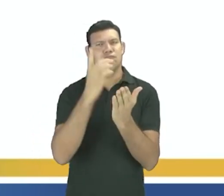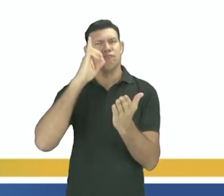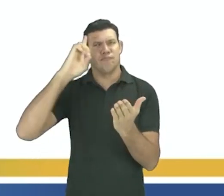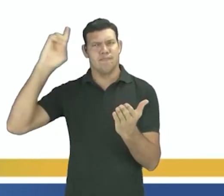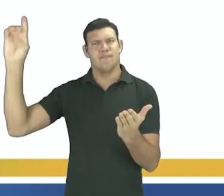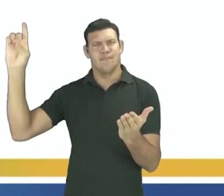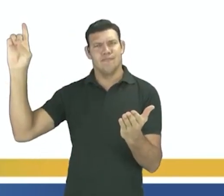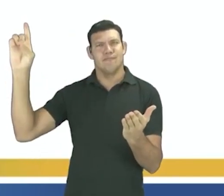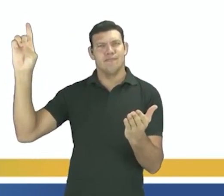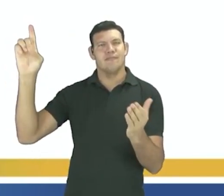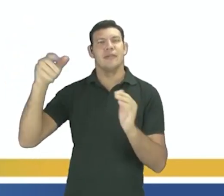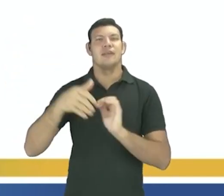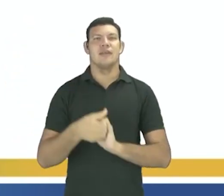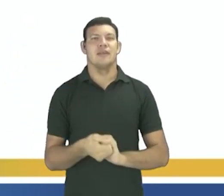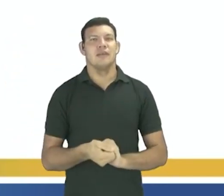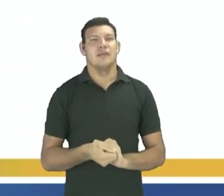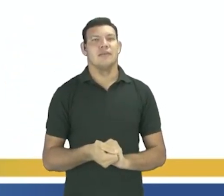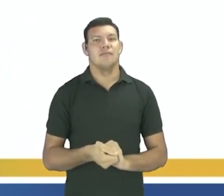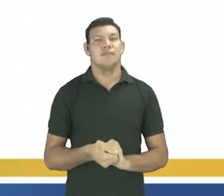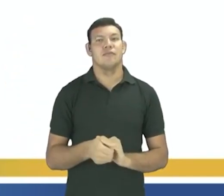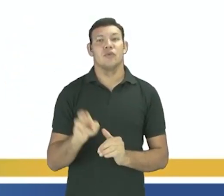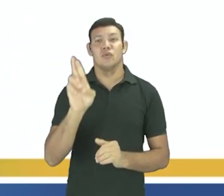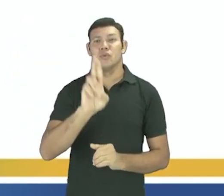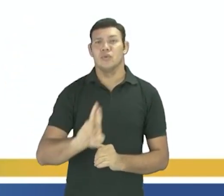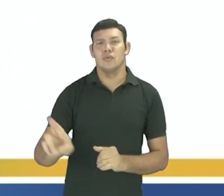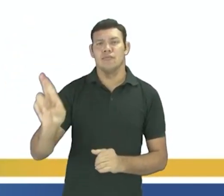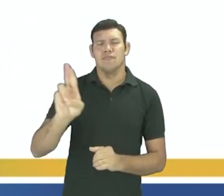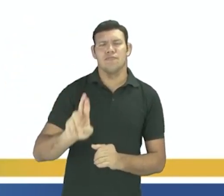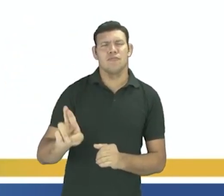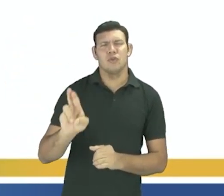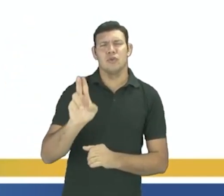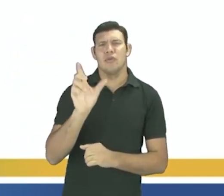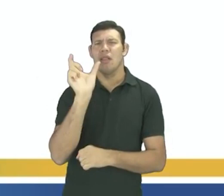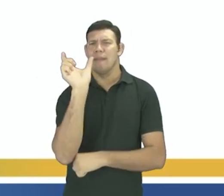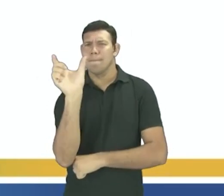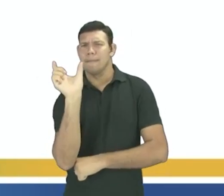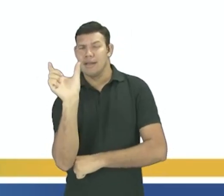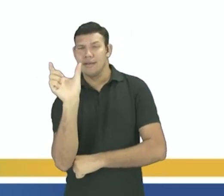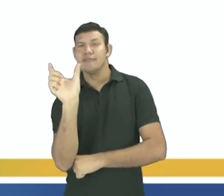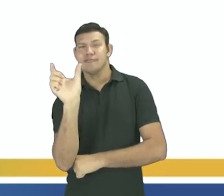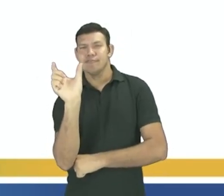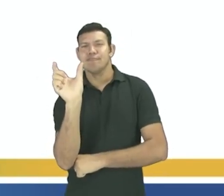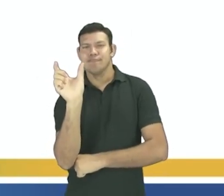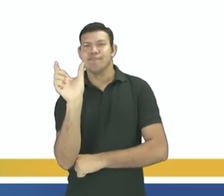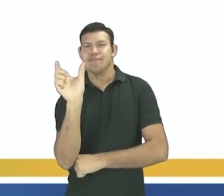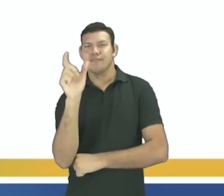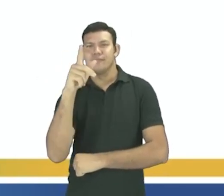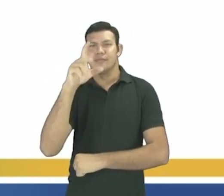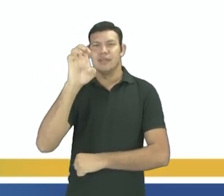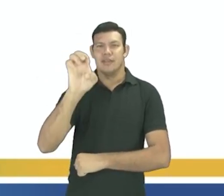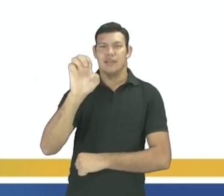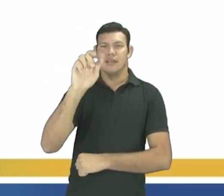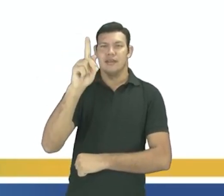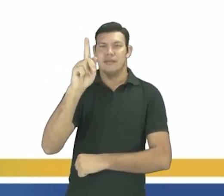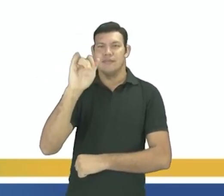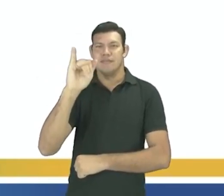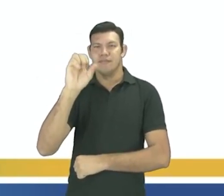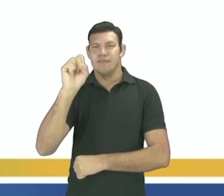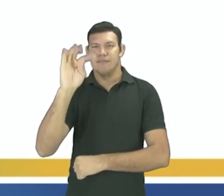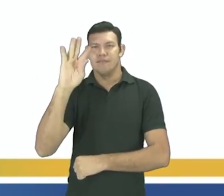intertextualidade aí para vocês entenderem a utilização desta palavra epistolar, que é bem mais antiga do que a gente